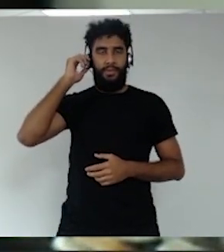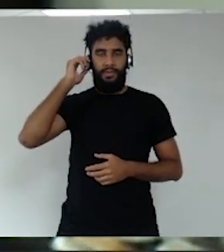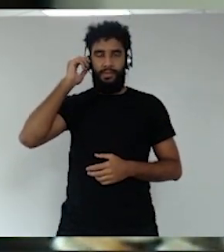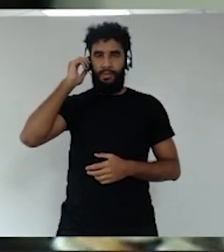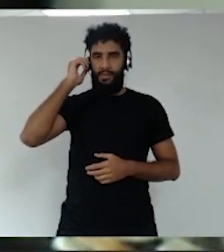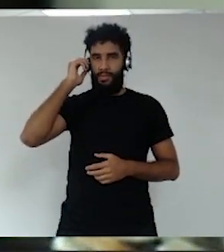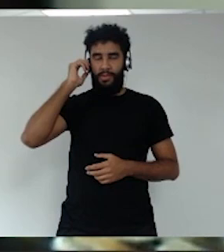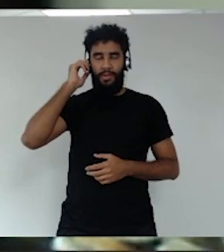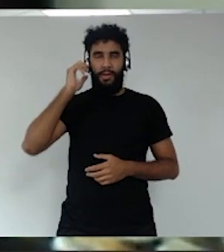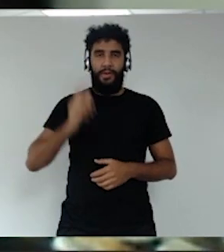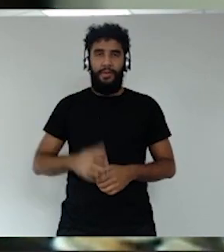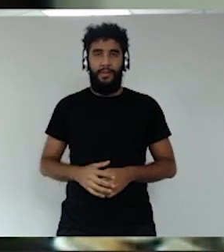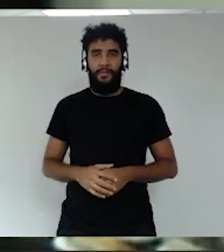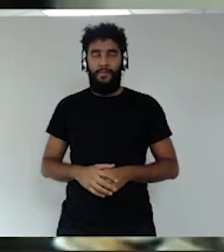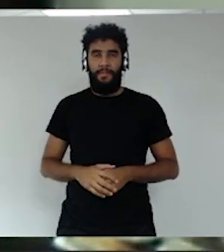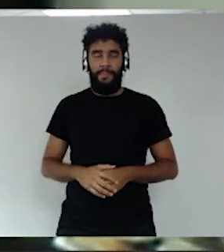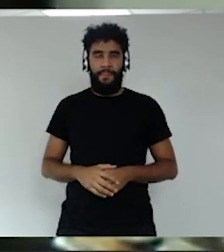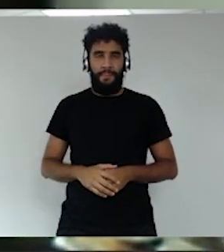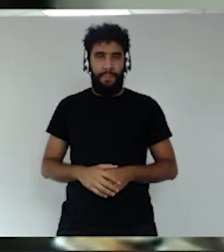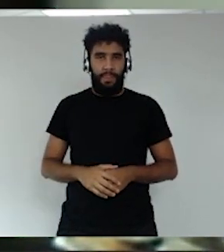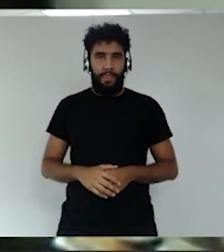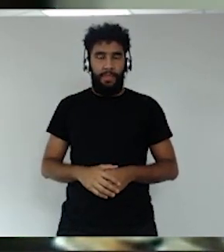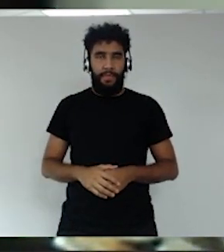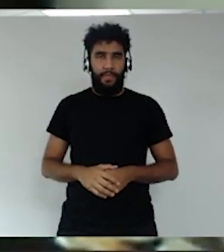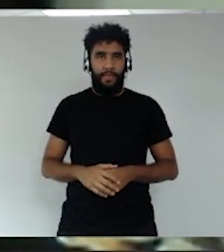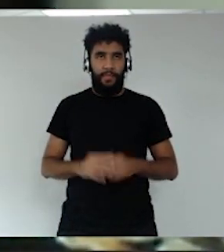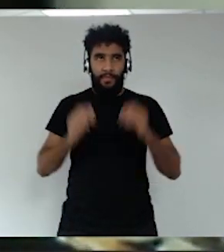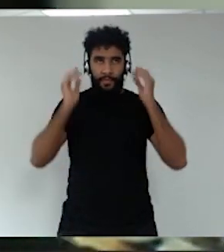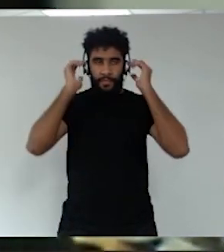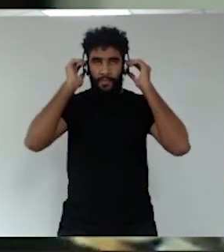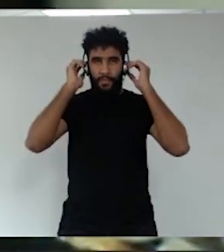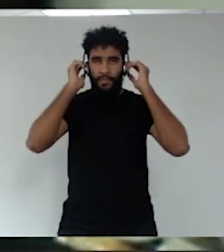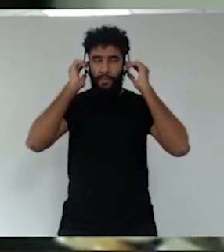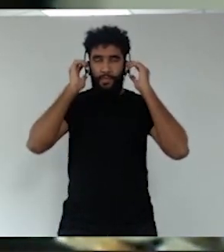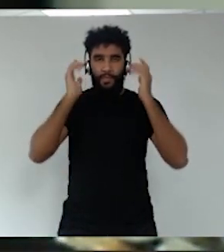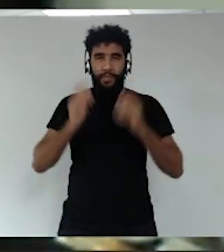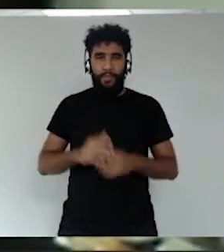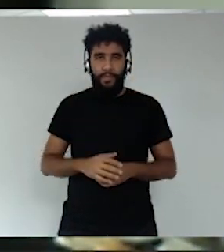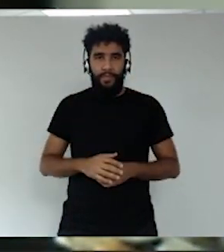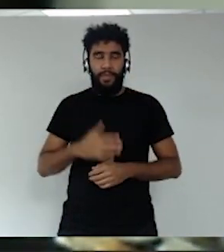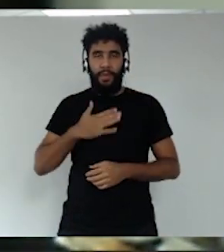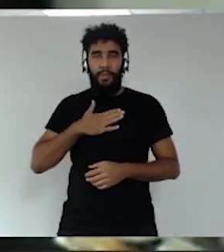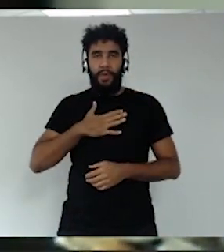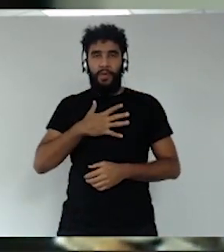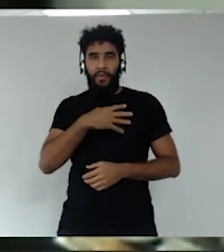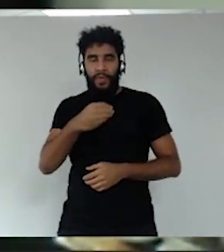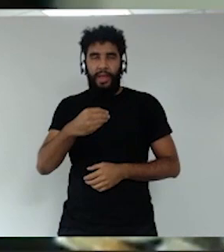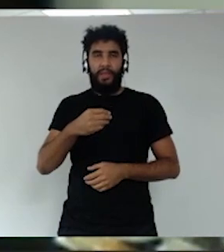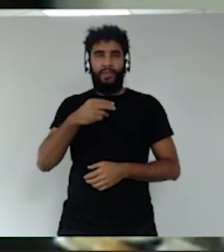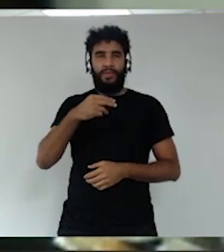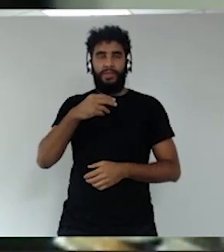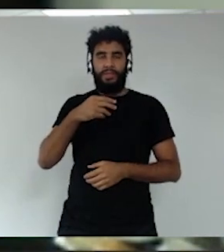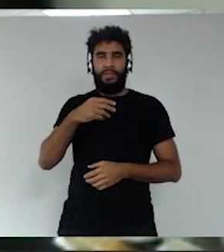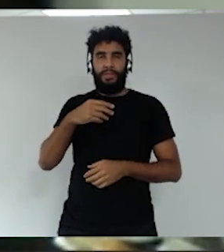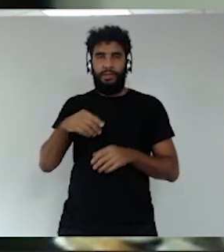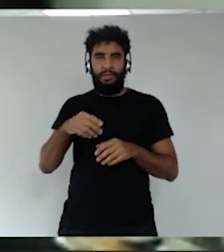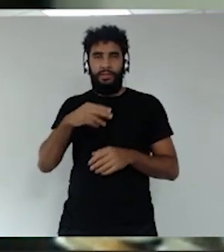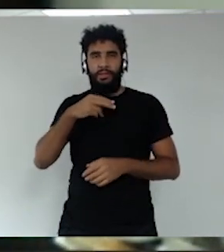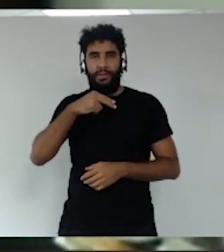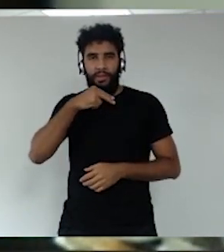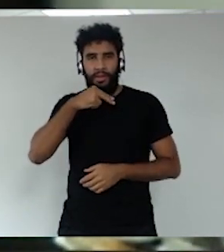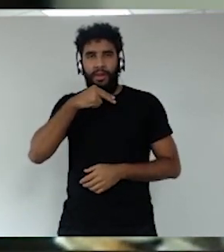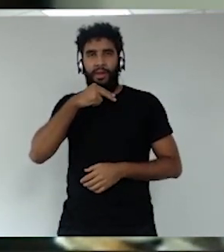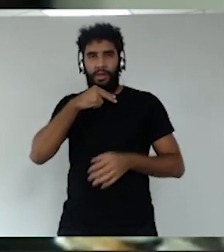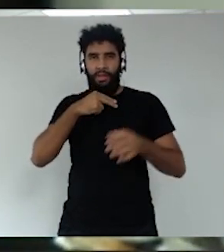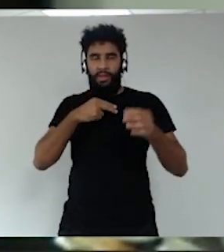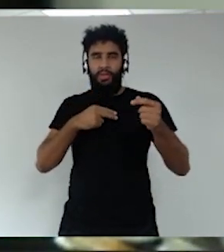estão assistindo. E os meus filhos, netos, sobrinhos e primos da